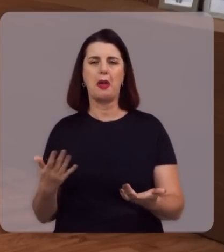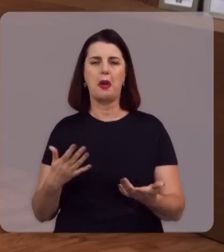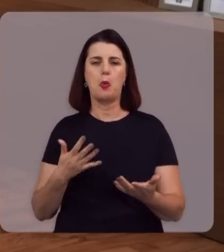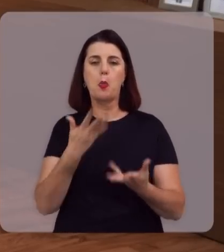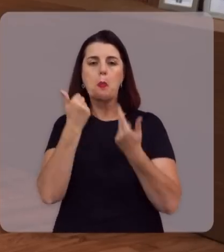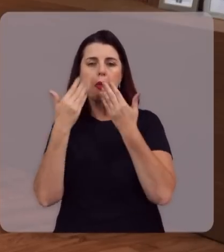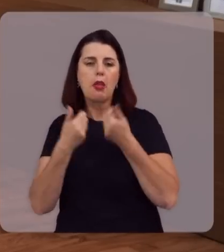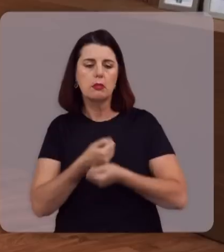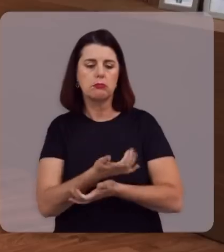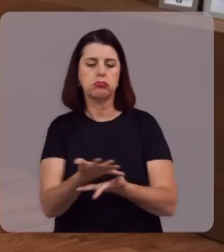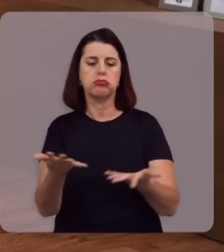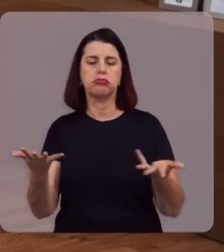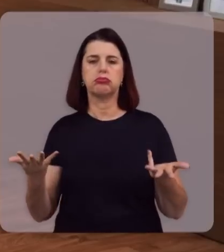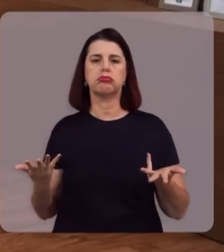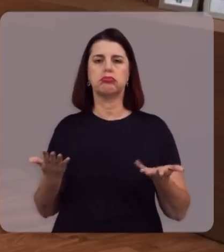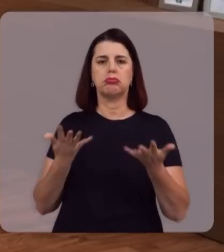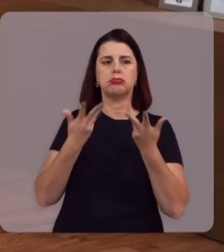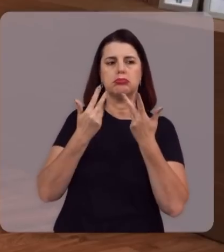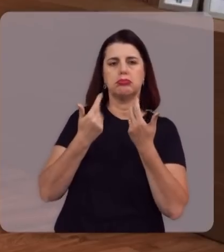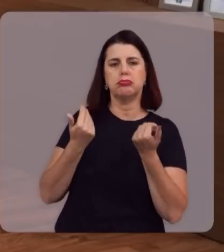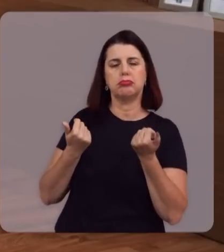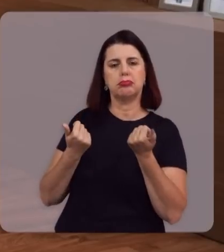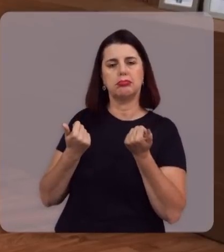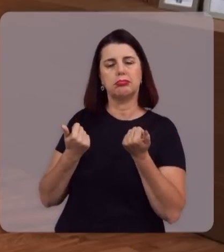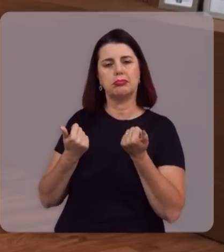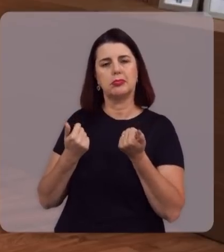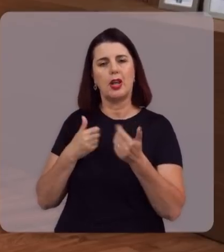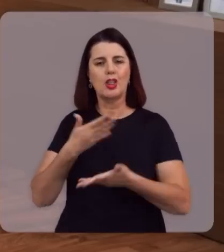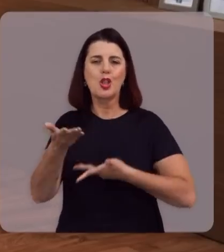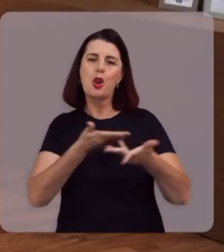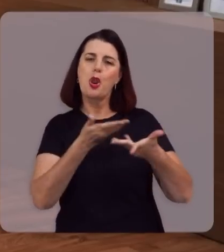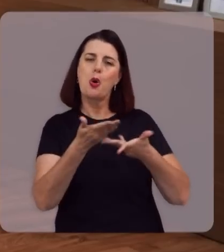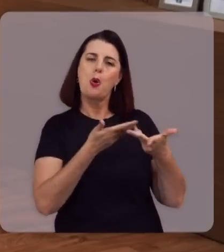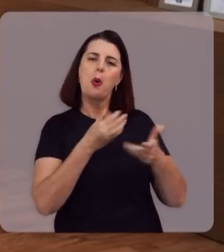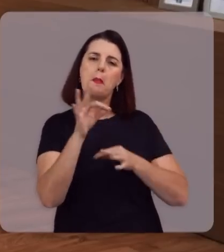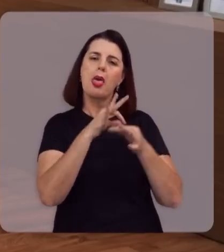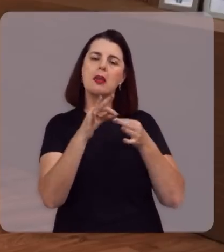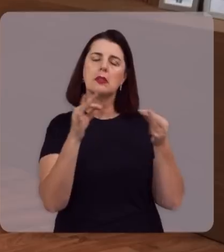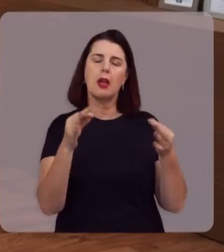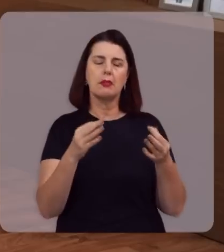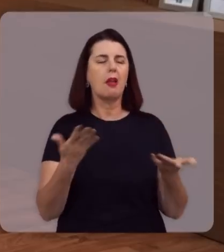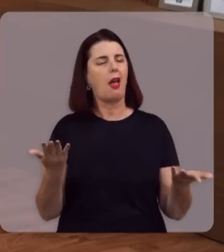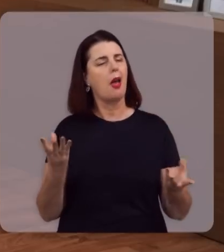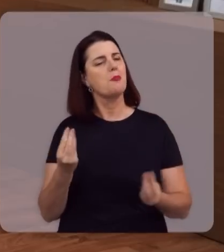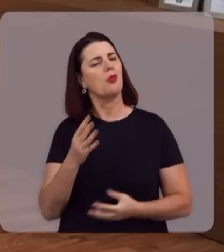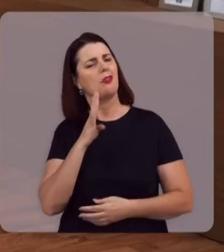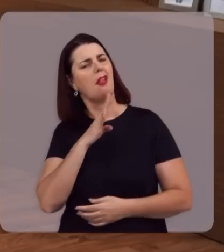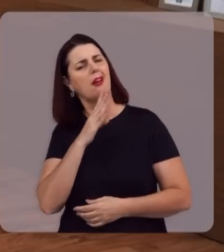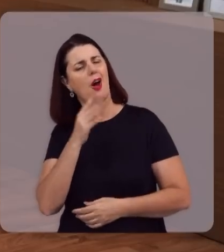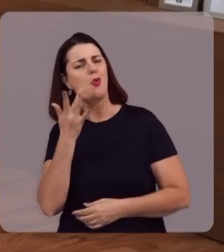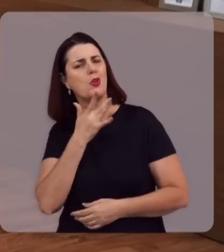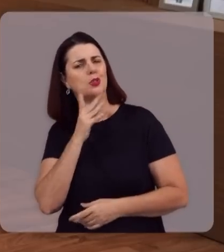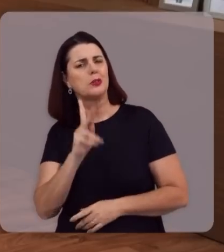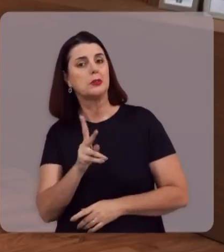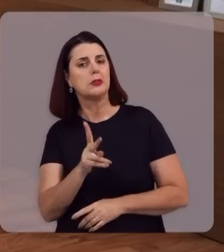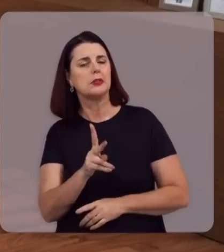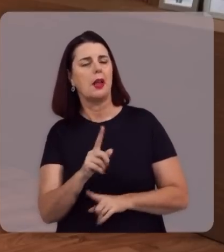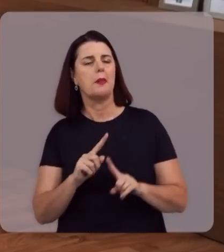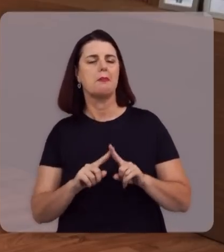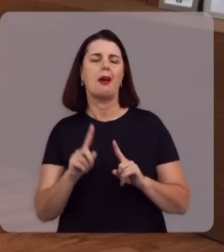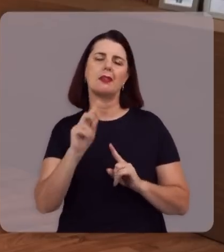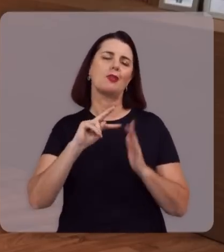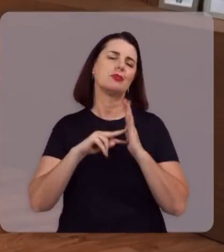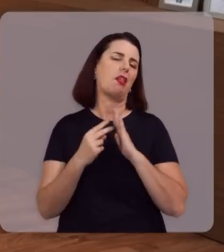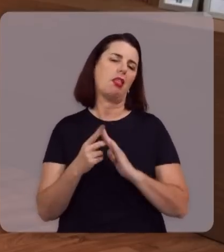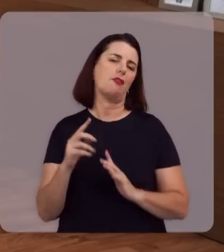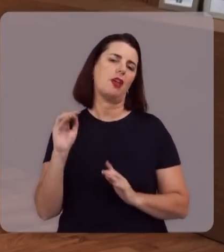Banquetes? Mesas gastronômicas? Troca de presentes? Tudo isso é muito bom, mas não é a